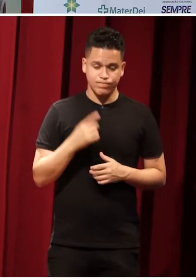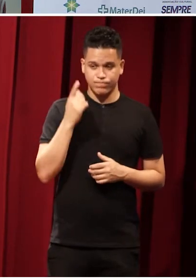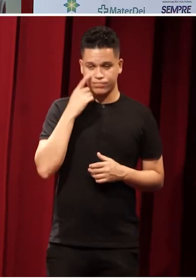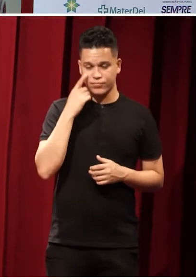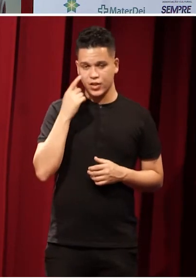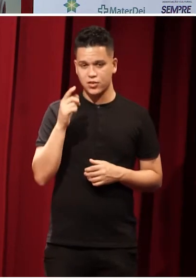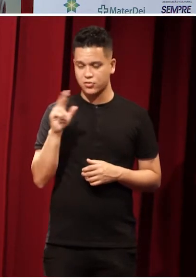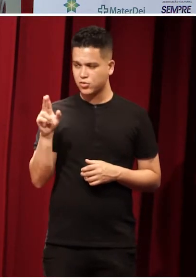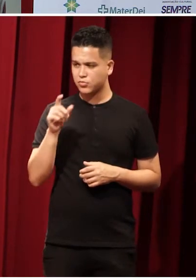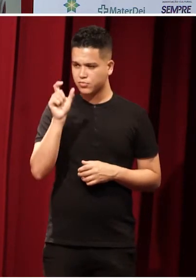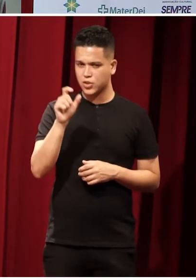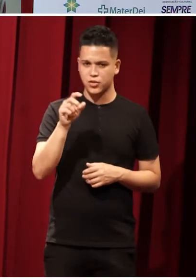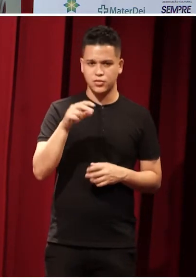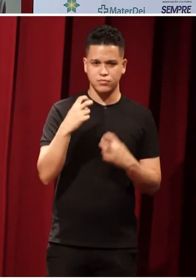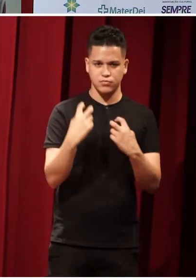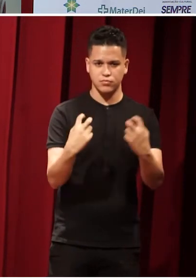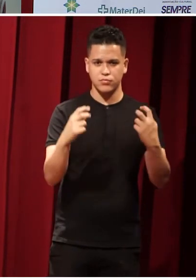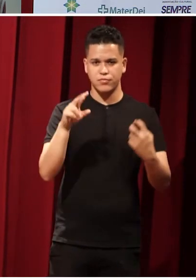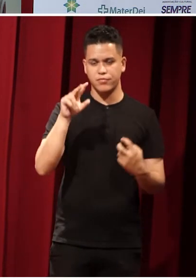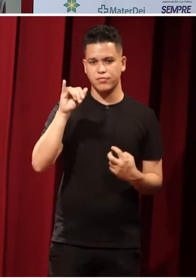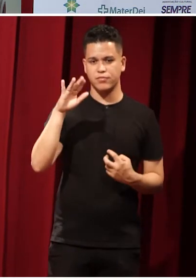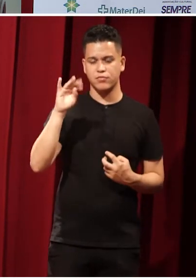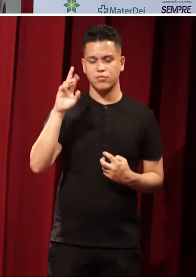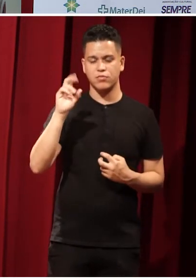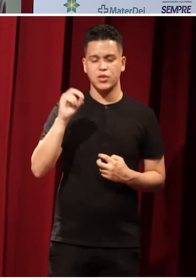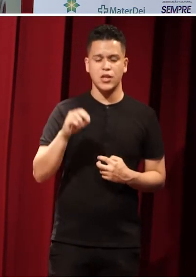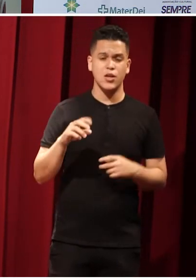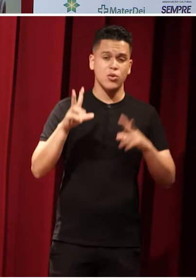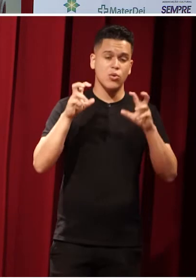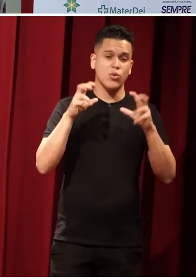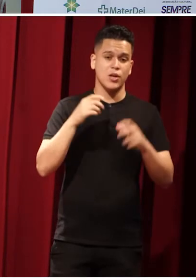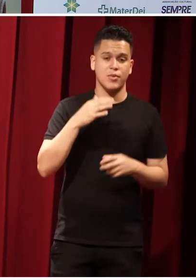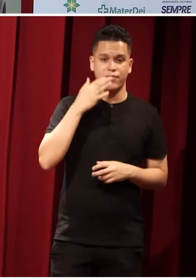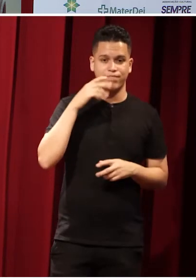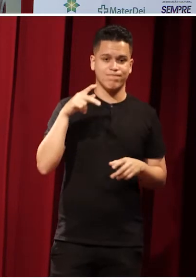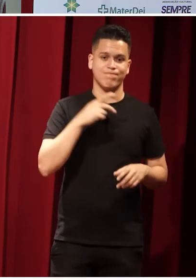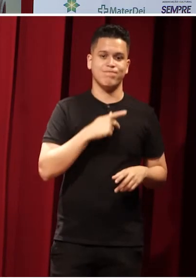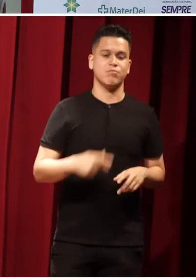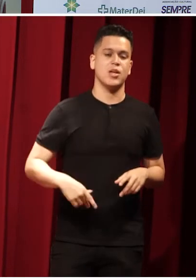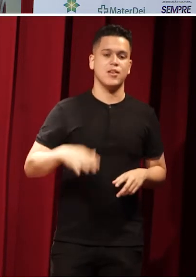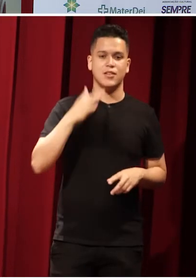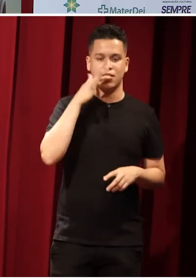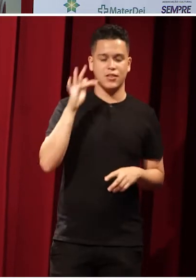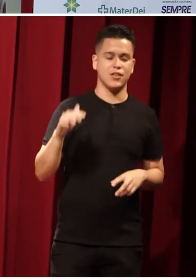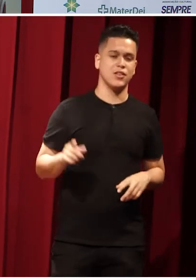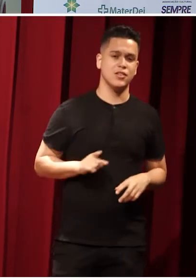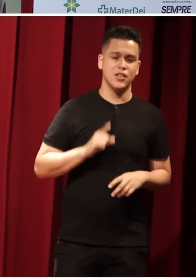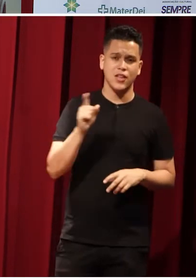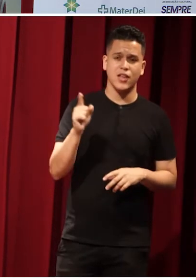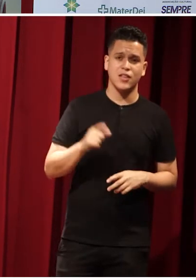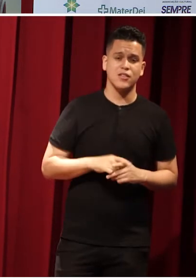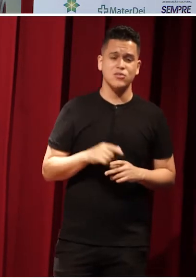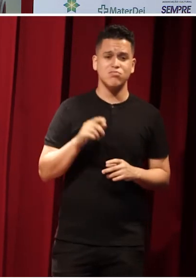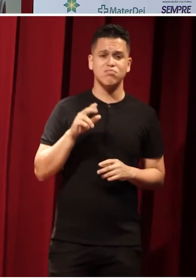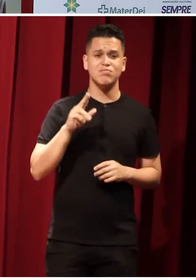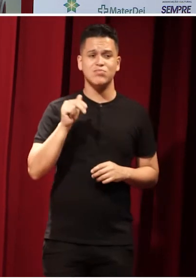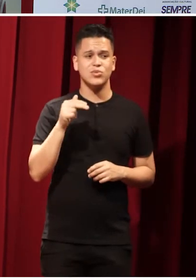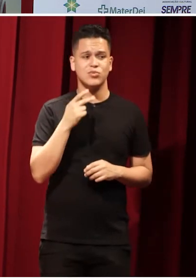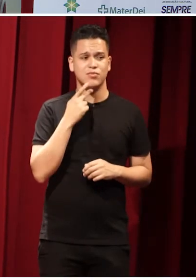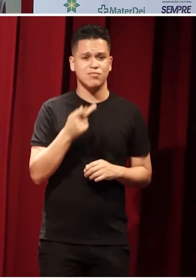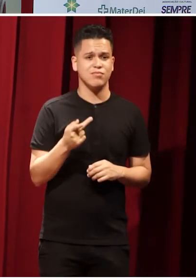a história do Macron, em nenhum momento o Macron ou qualquer autoridade